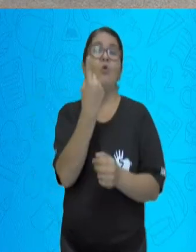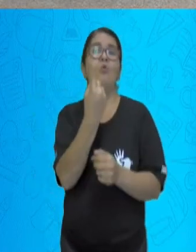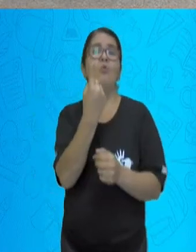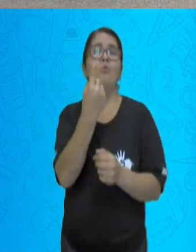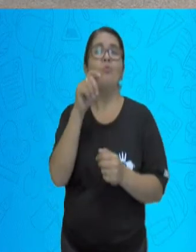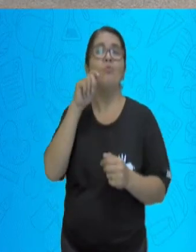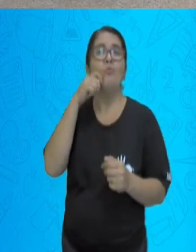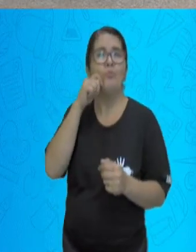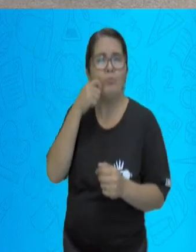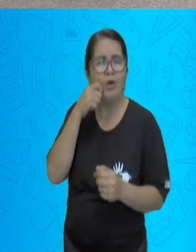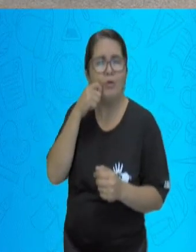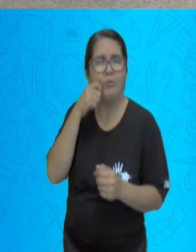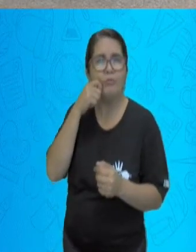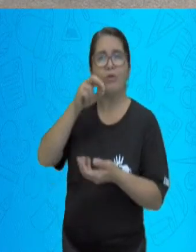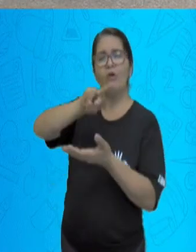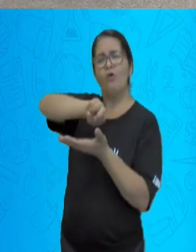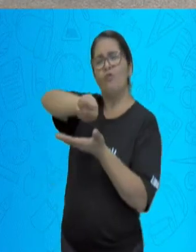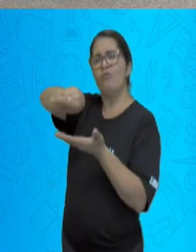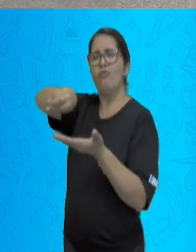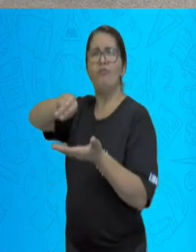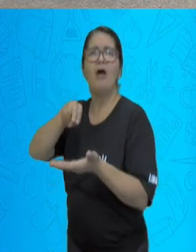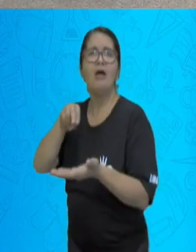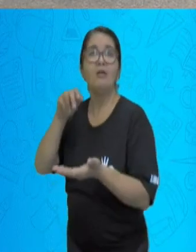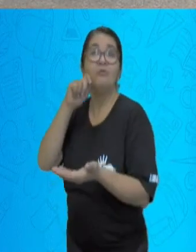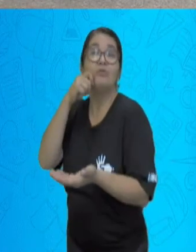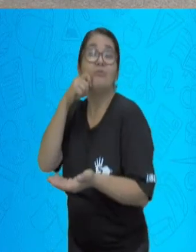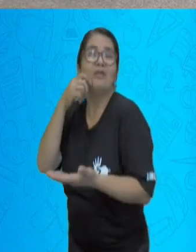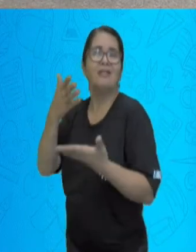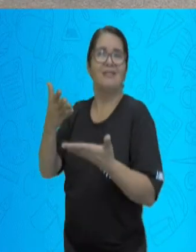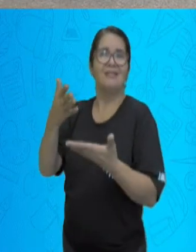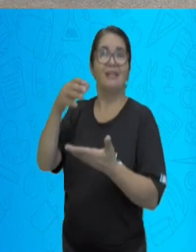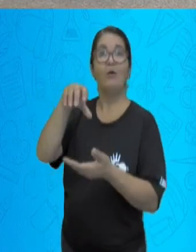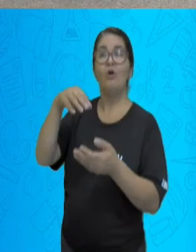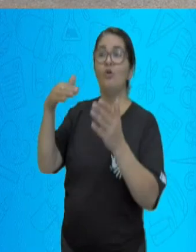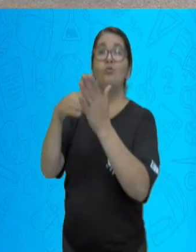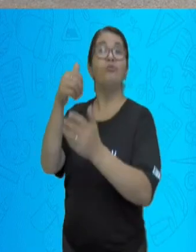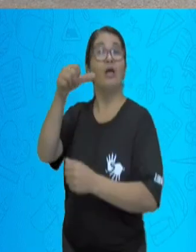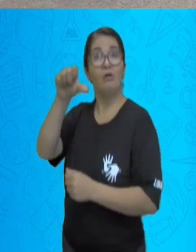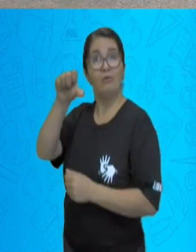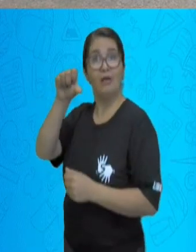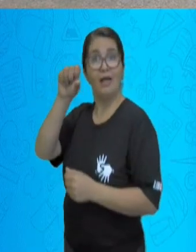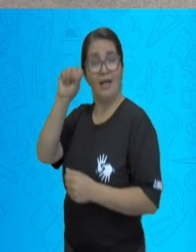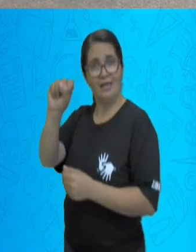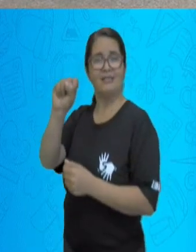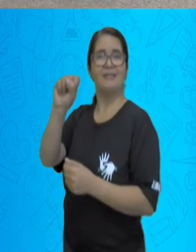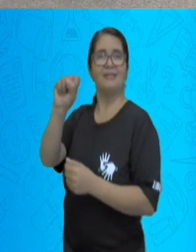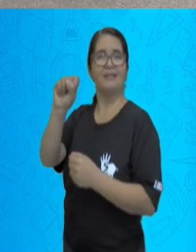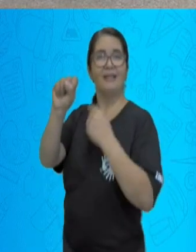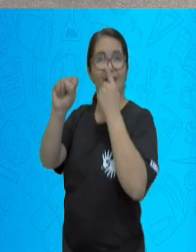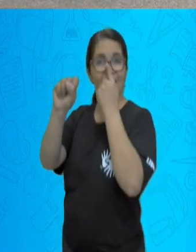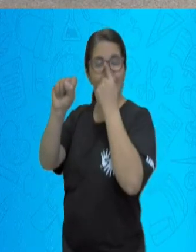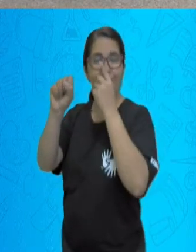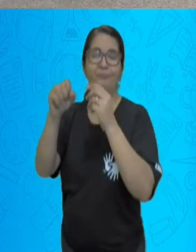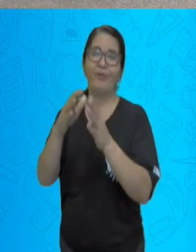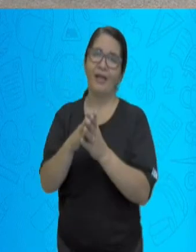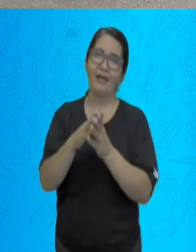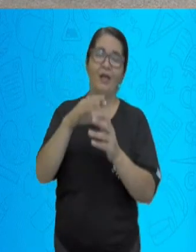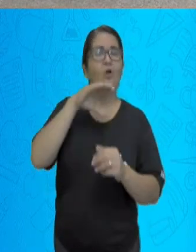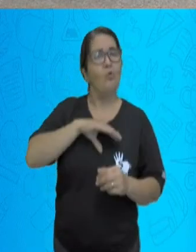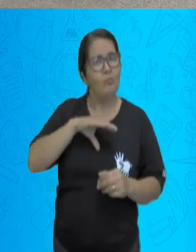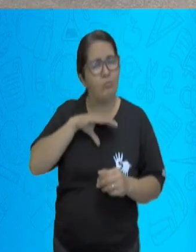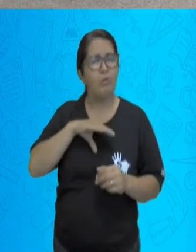gente acrescenta ES para representar o plural. Então, pão, pães,